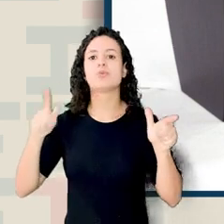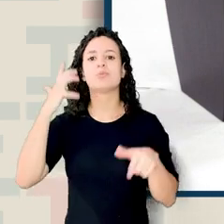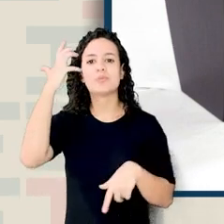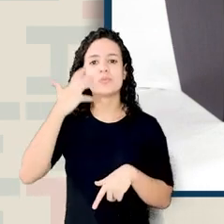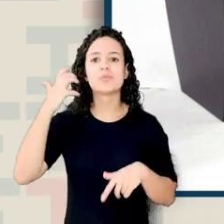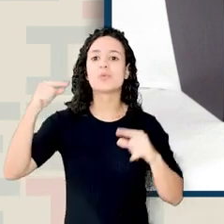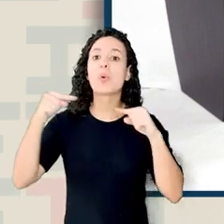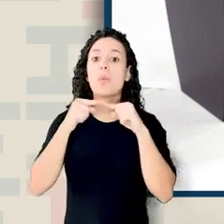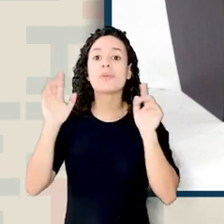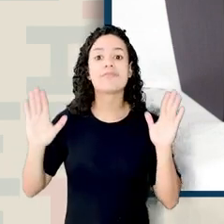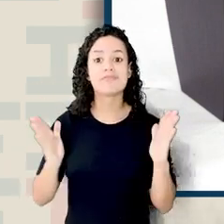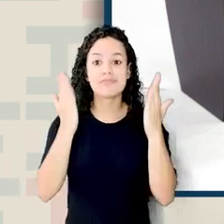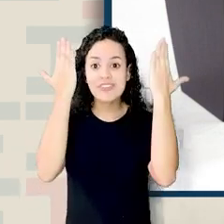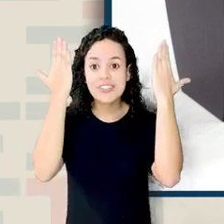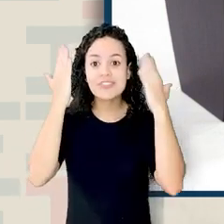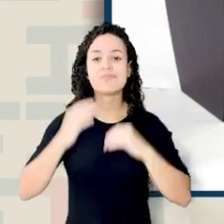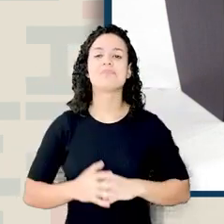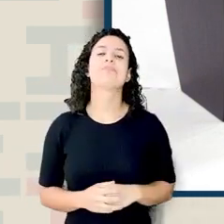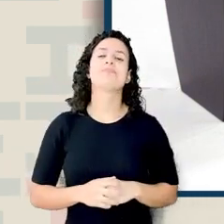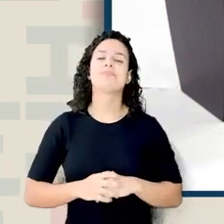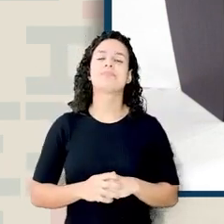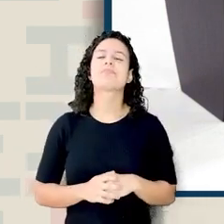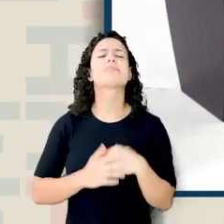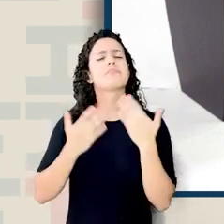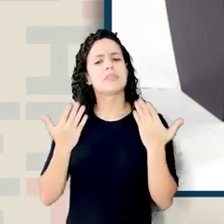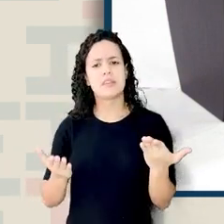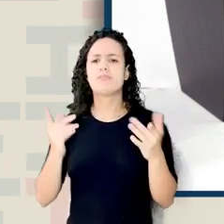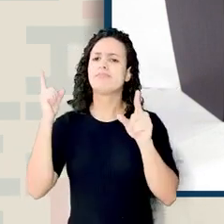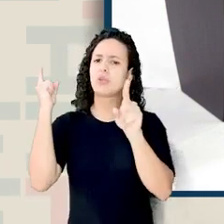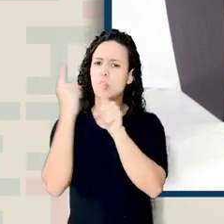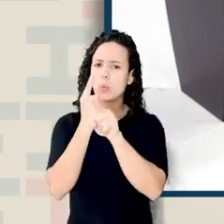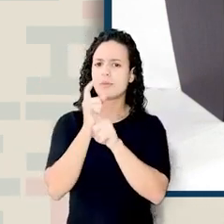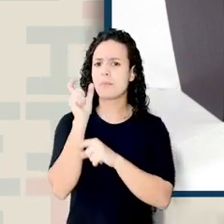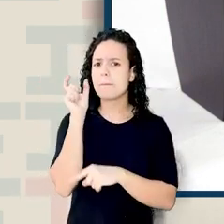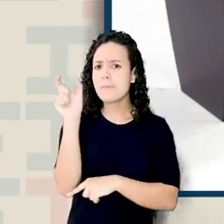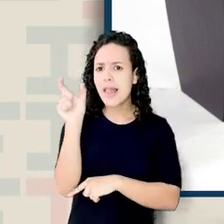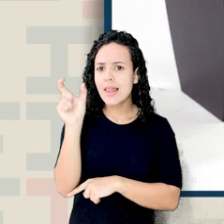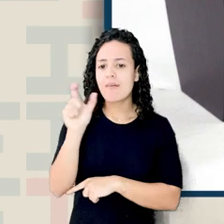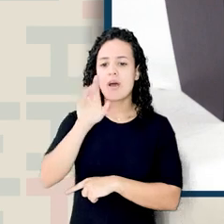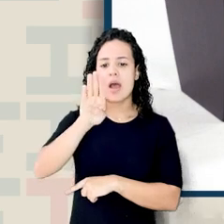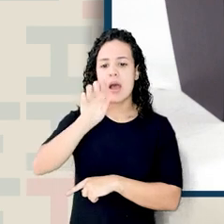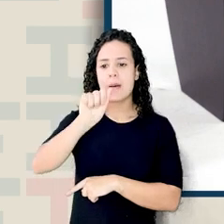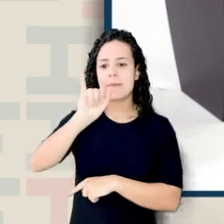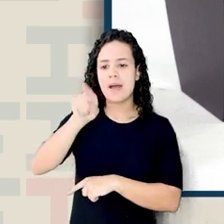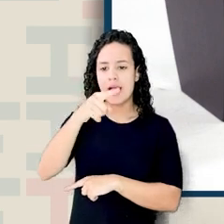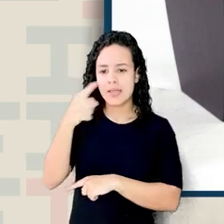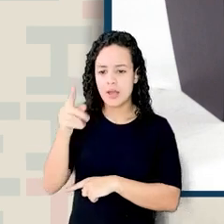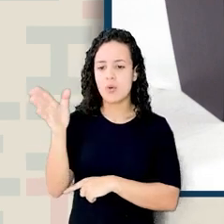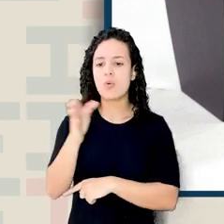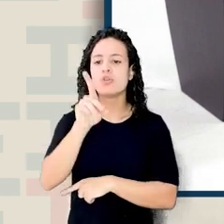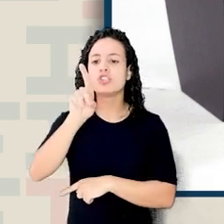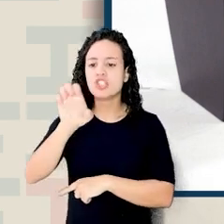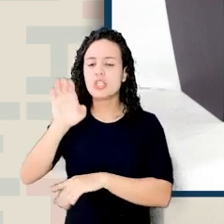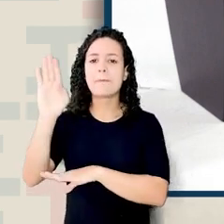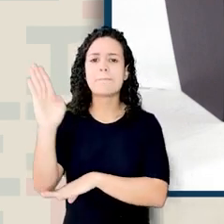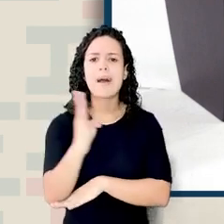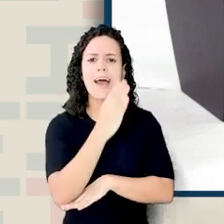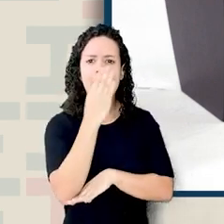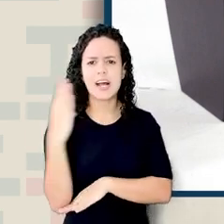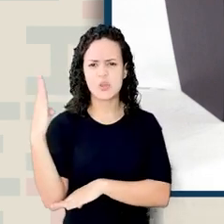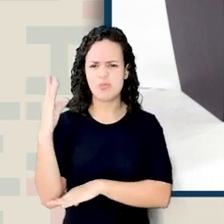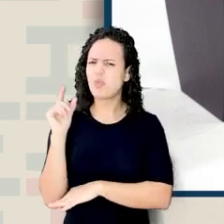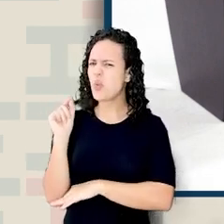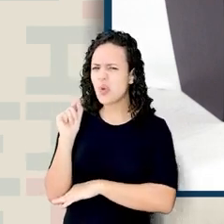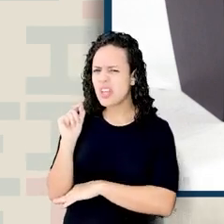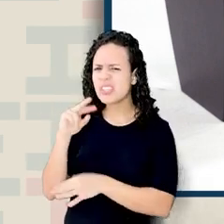aos festivos. E aí nós vamos encontrar um termo, baião de maracatu. Como seria